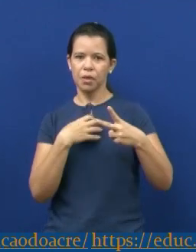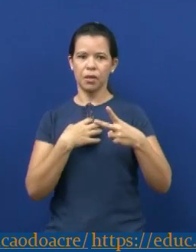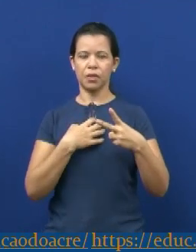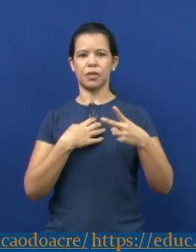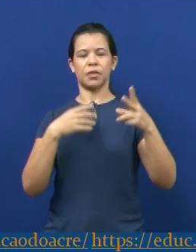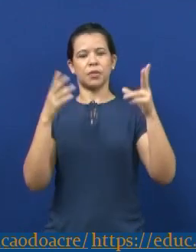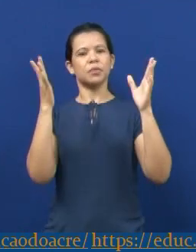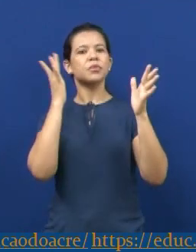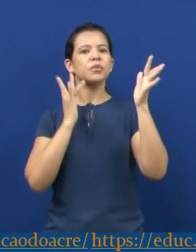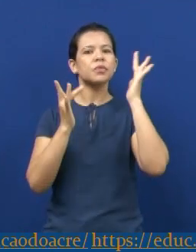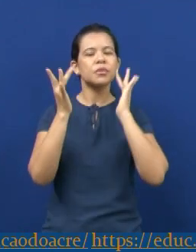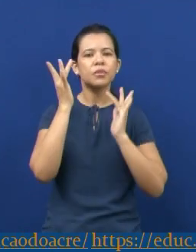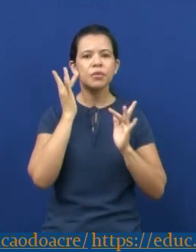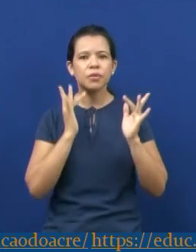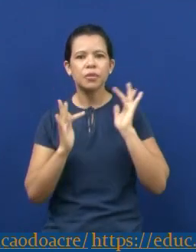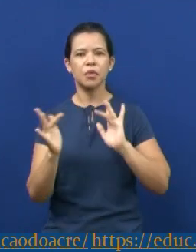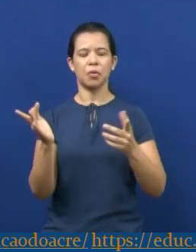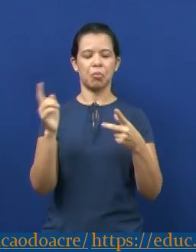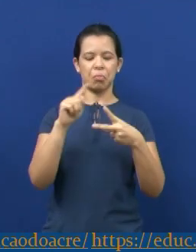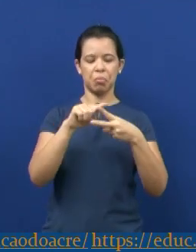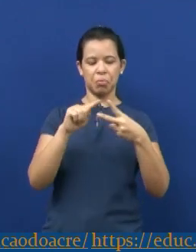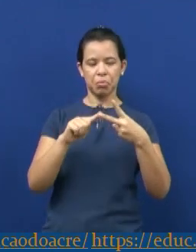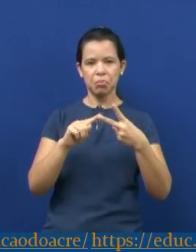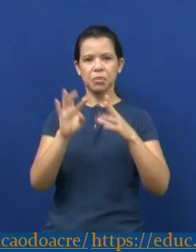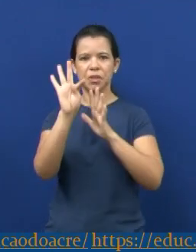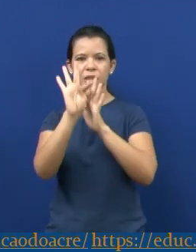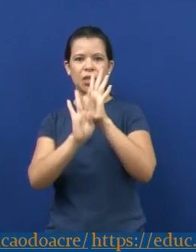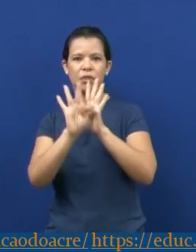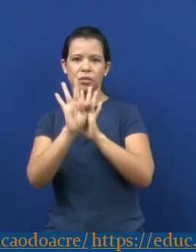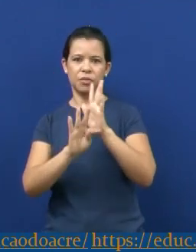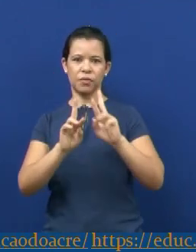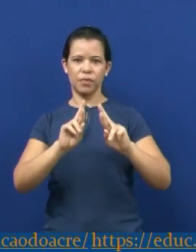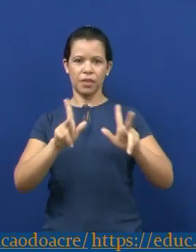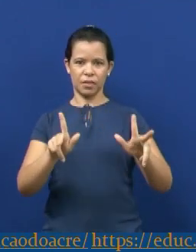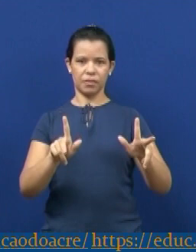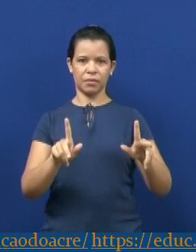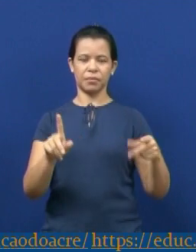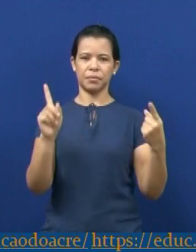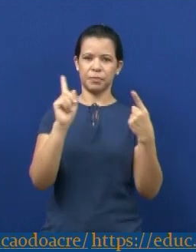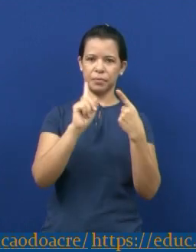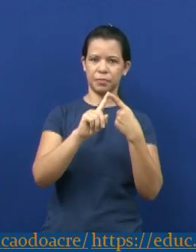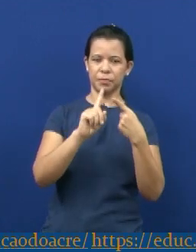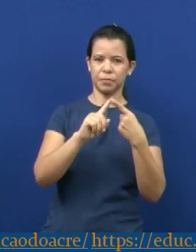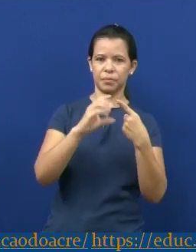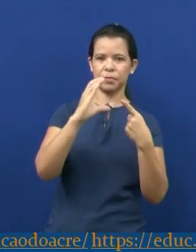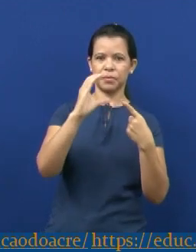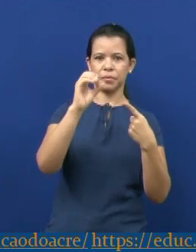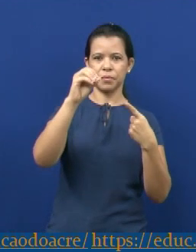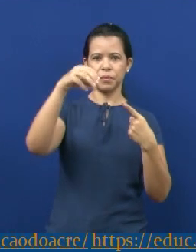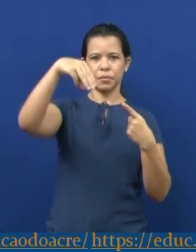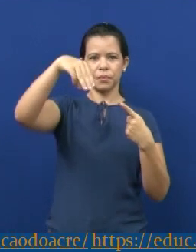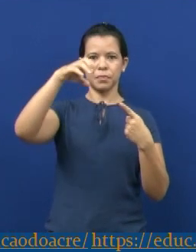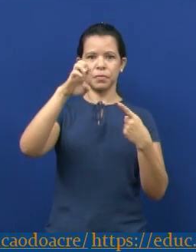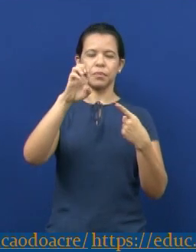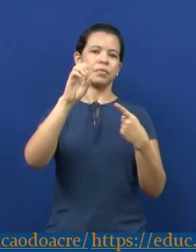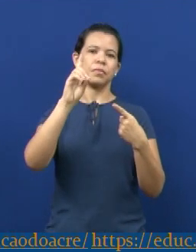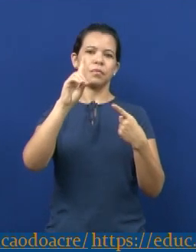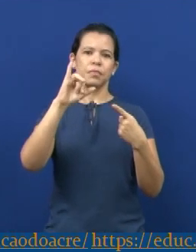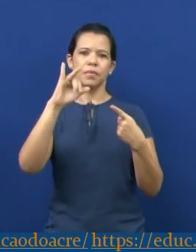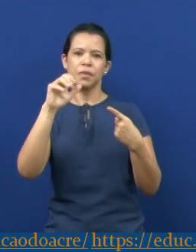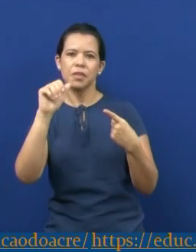textos de teatro um que eram representado na época e eles são dois primeiro a comédia